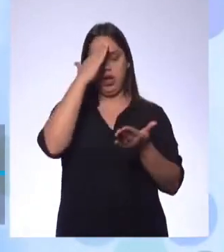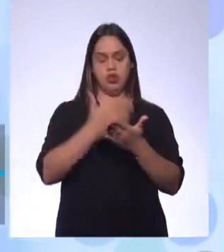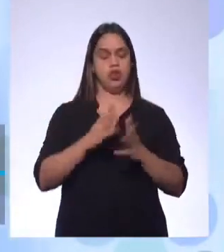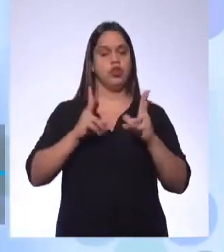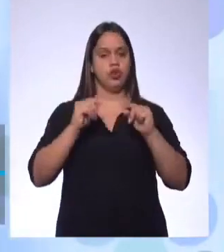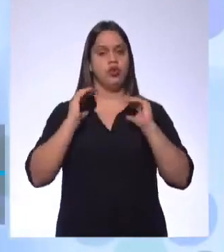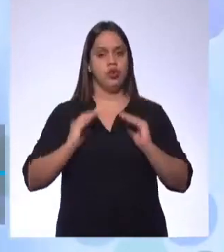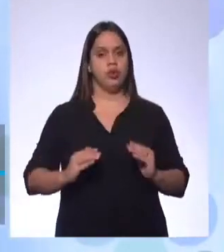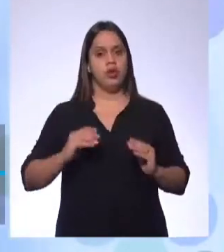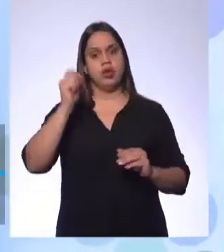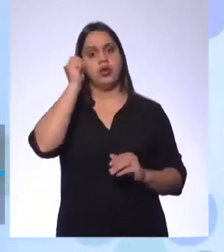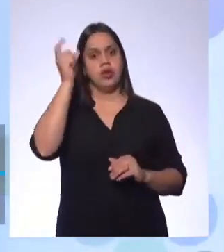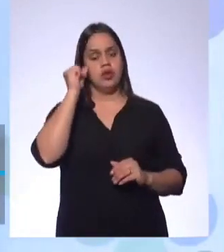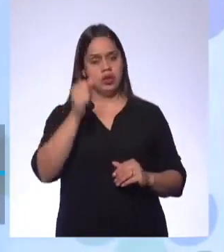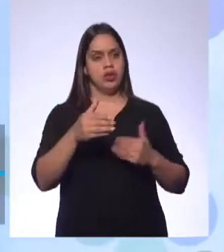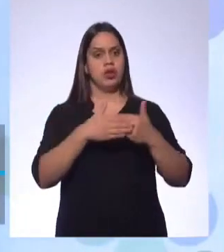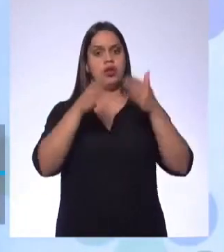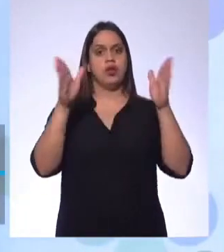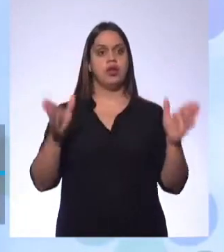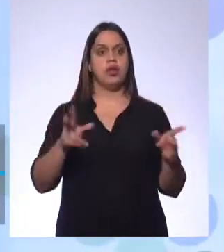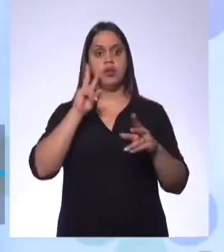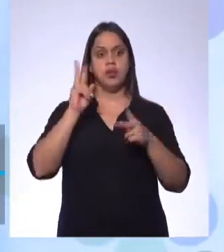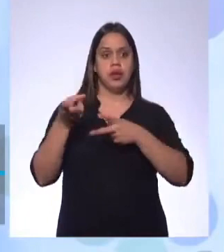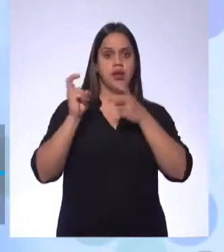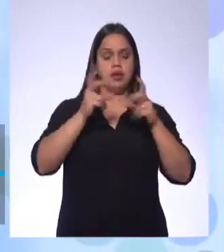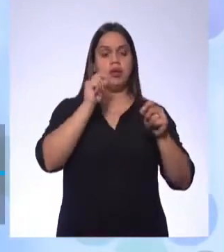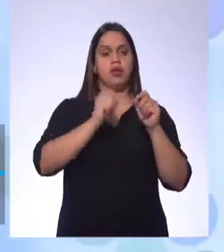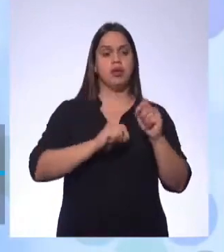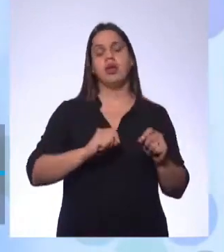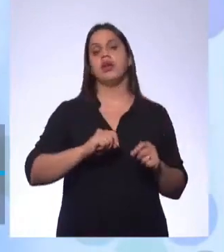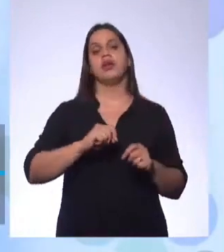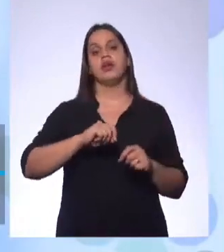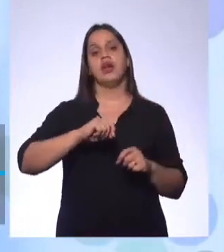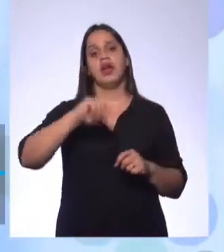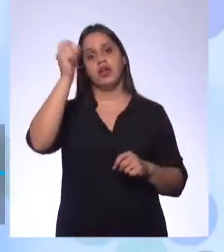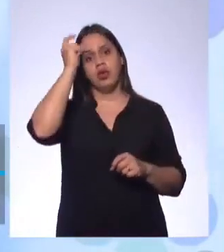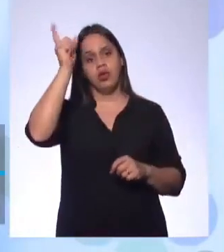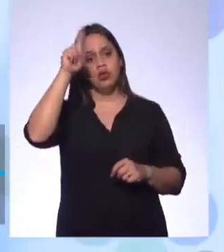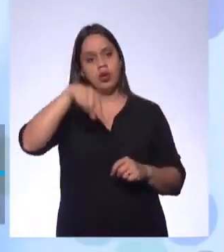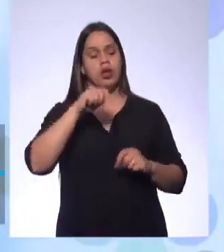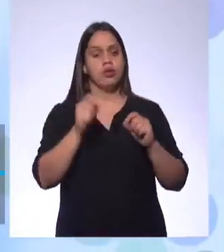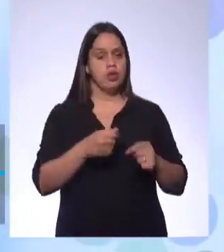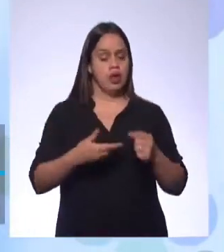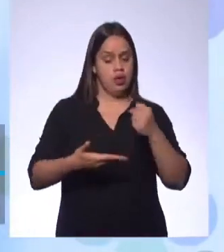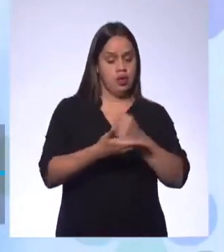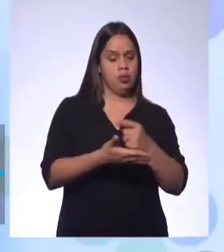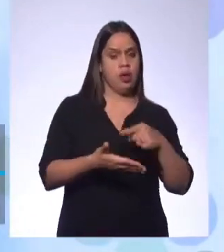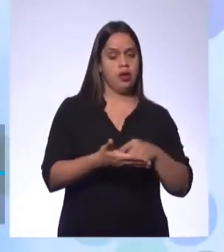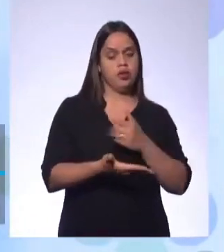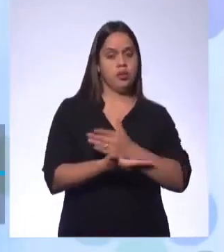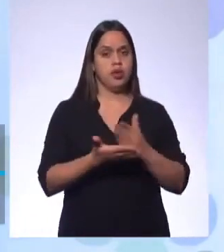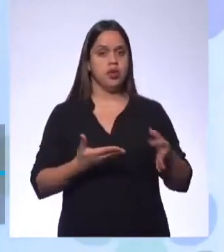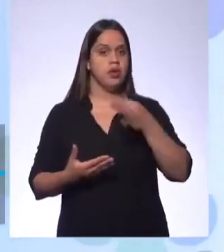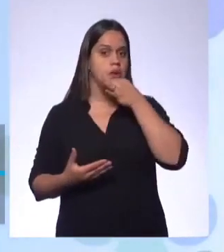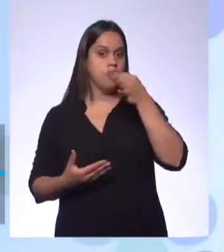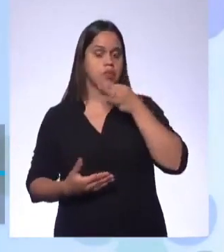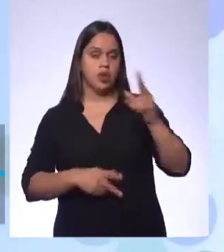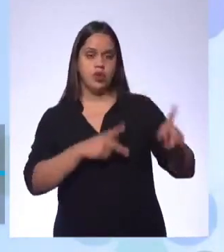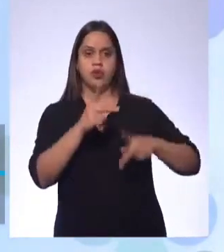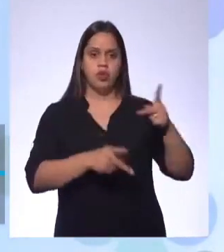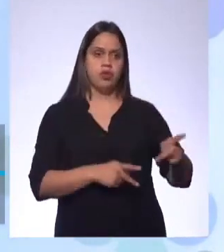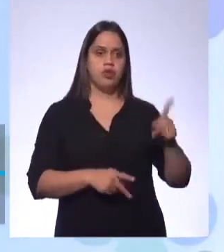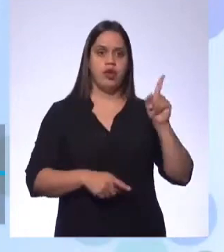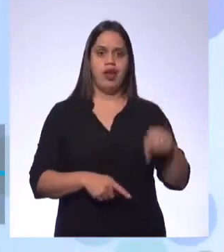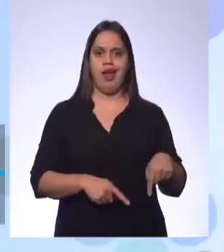cultura. Visibilizar que essa cultura ela é baseada em princípios do senso comum, de maneira alguma